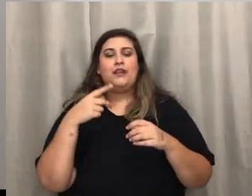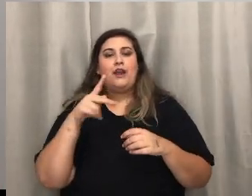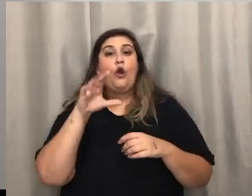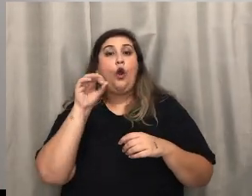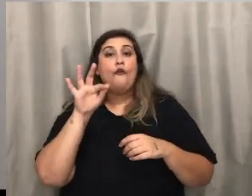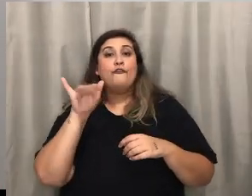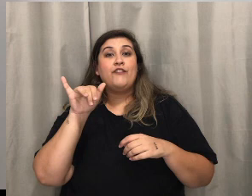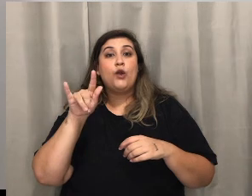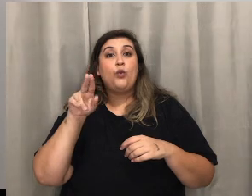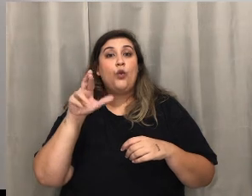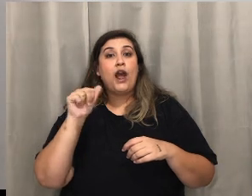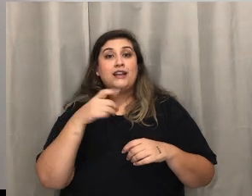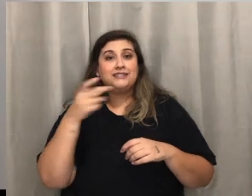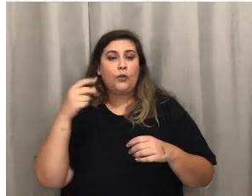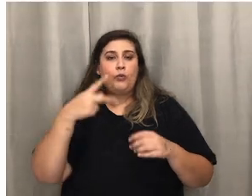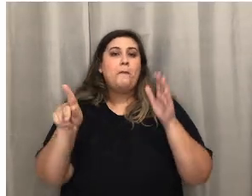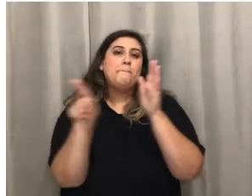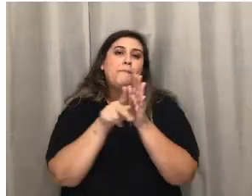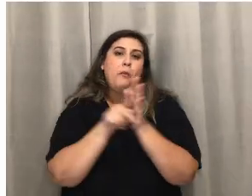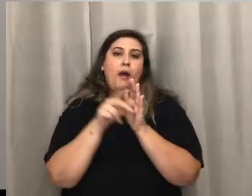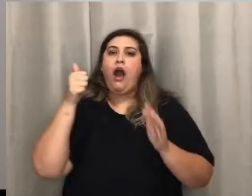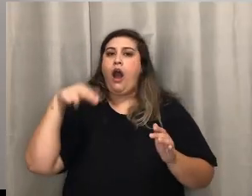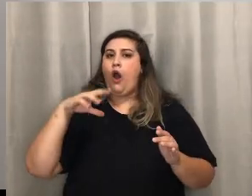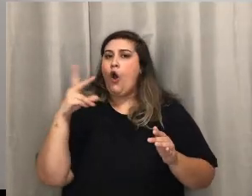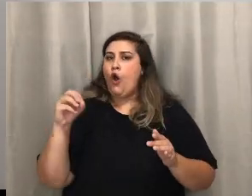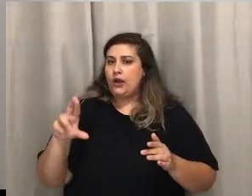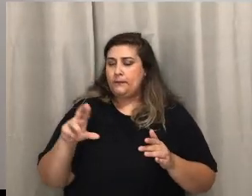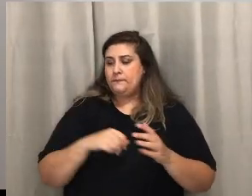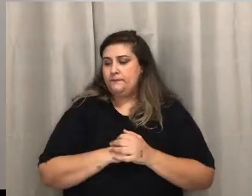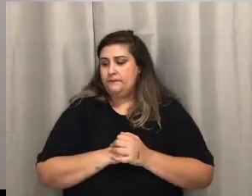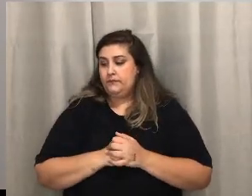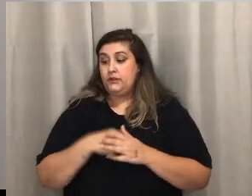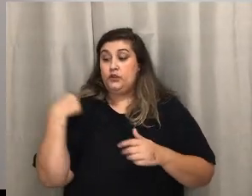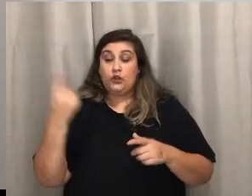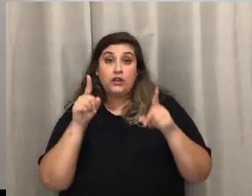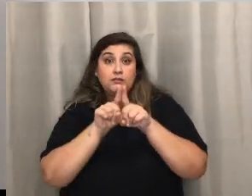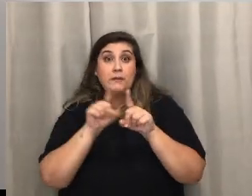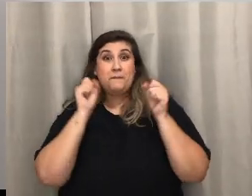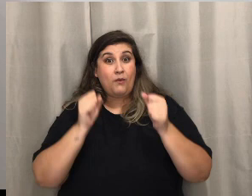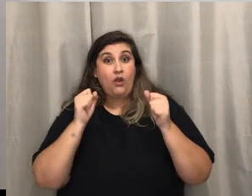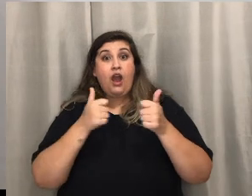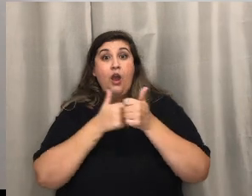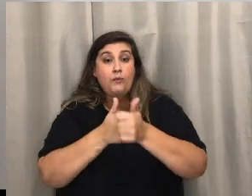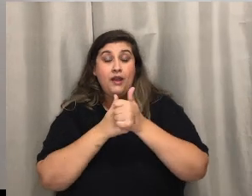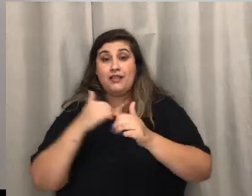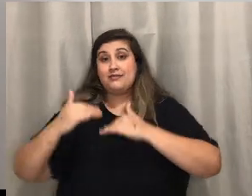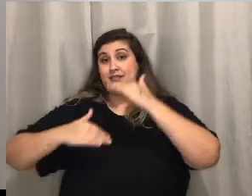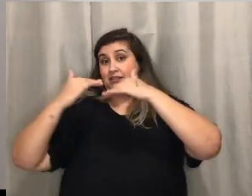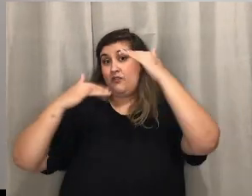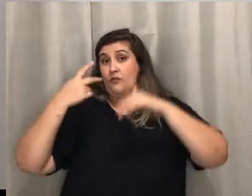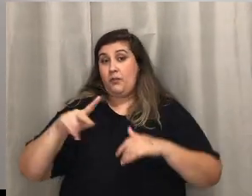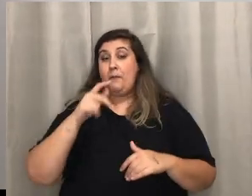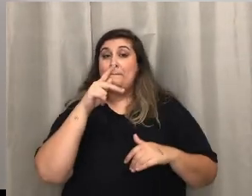configuração da própria plataforma. Olha só, ainda nós podemos acompanhar o